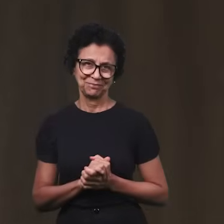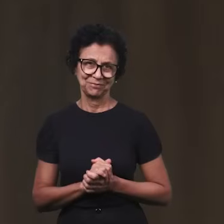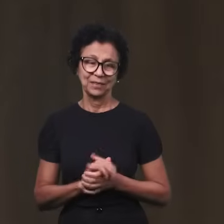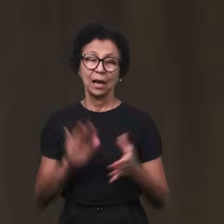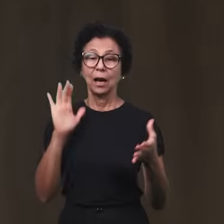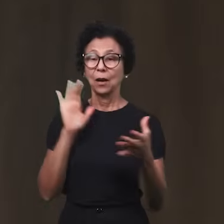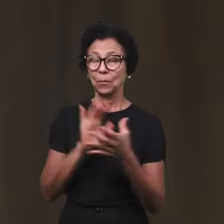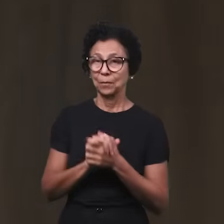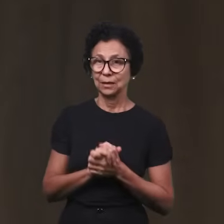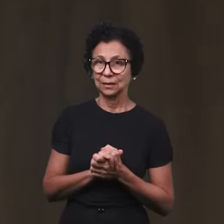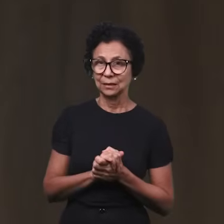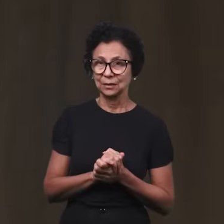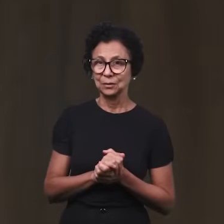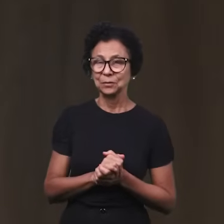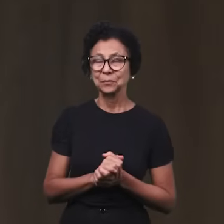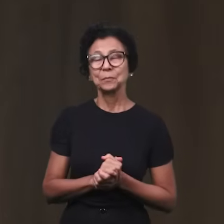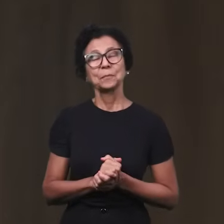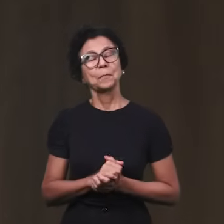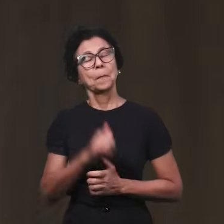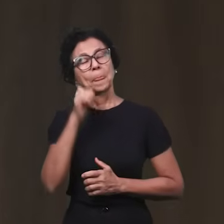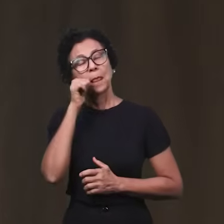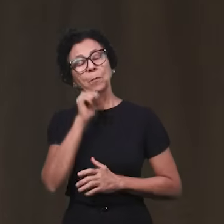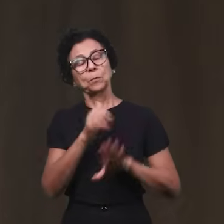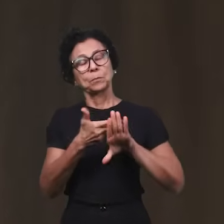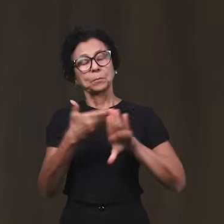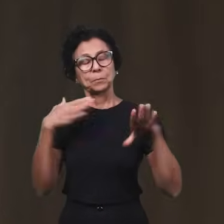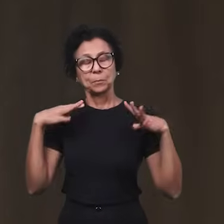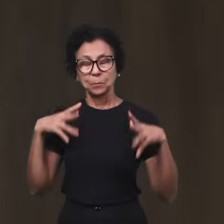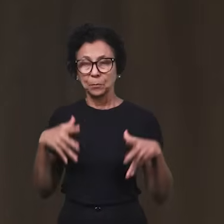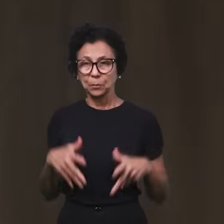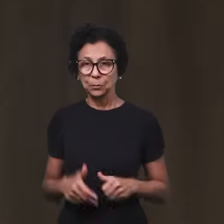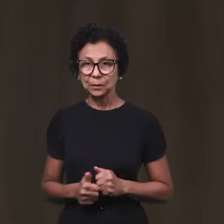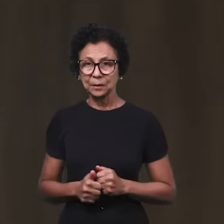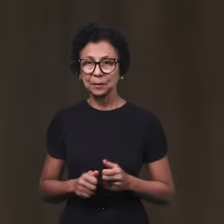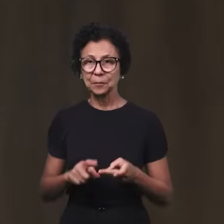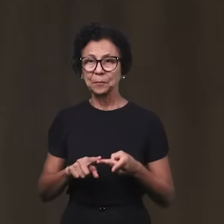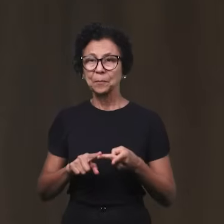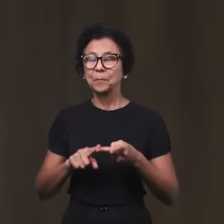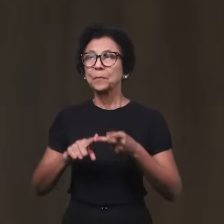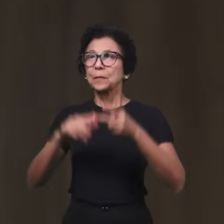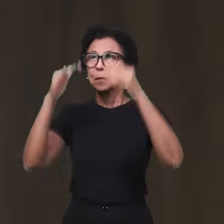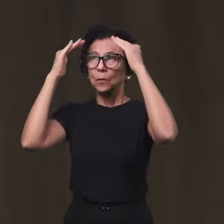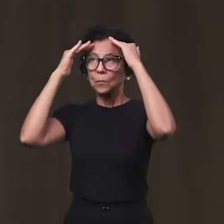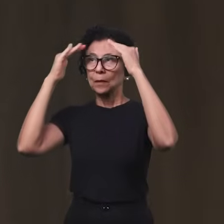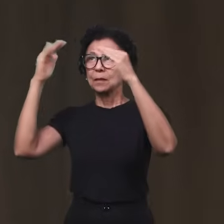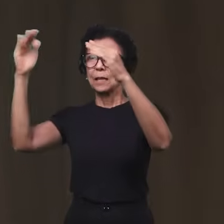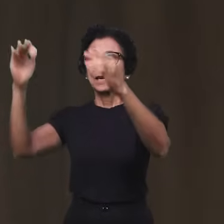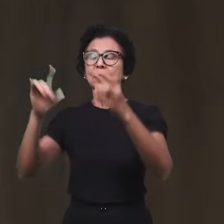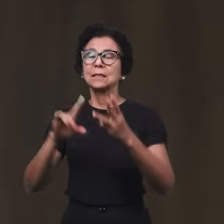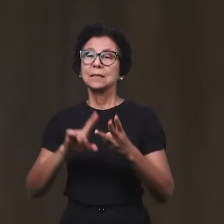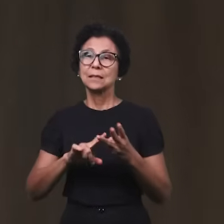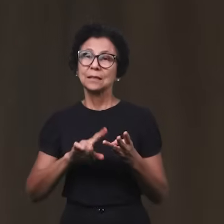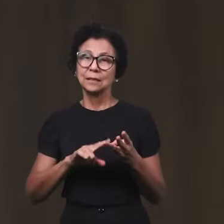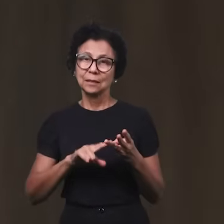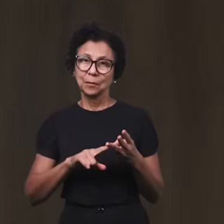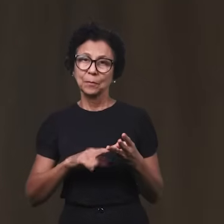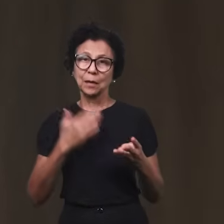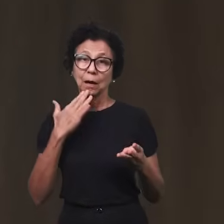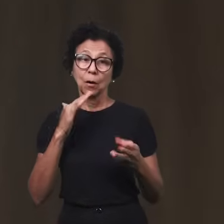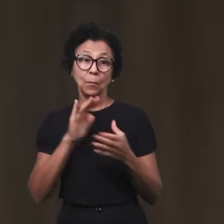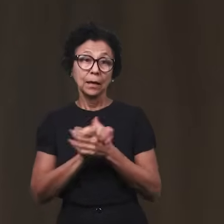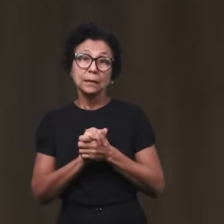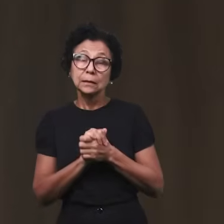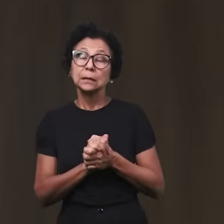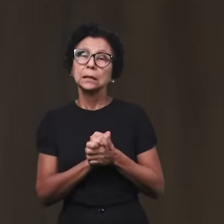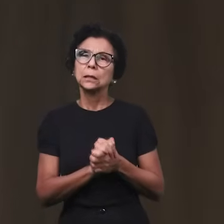há uma beleza maior do que uma mulher santa, obediente a Deus e que está sujeita ao próprio marido. Essa parte nós de